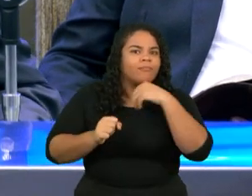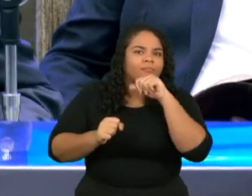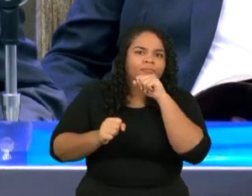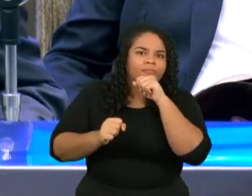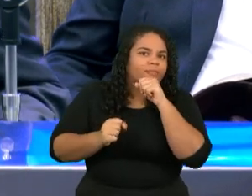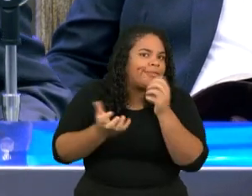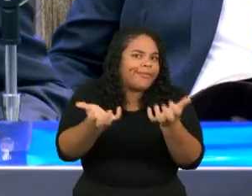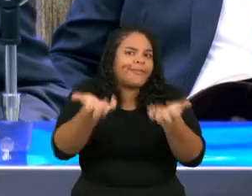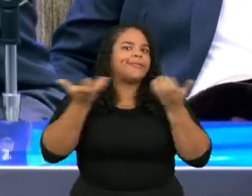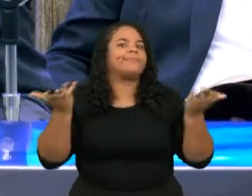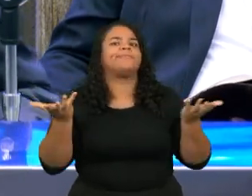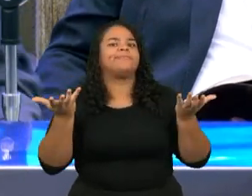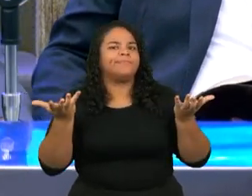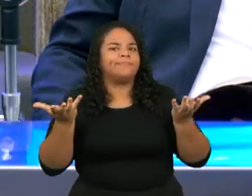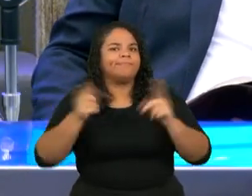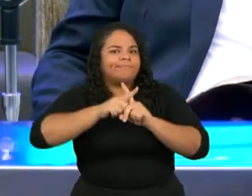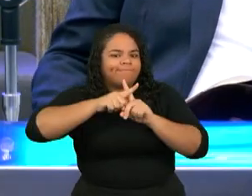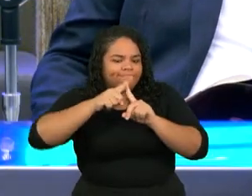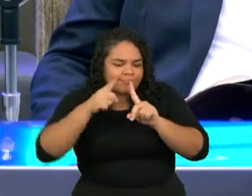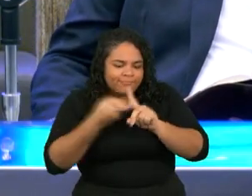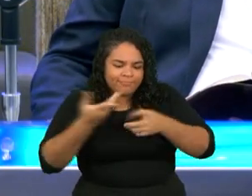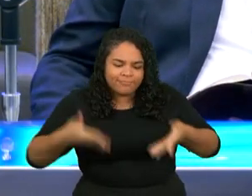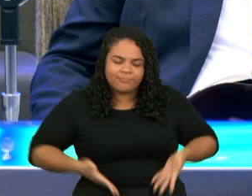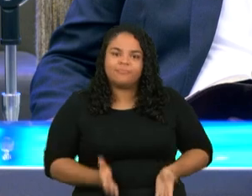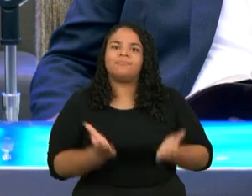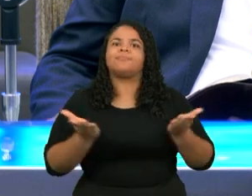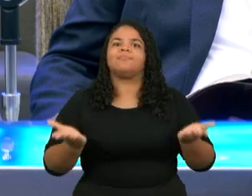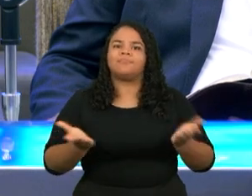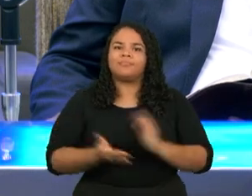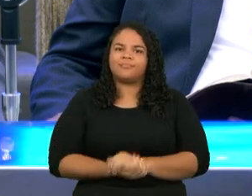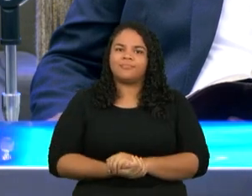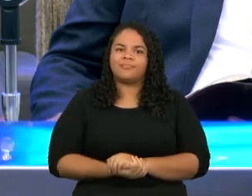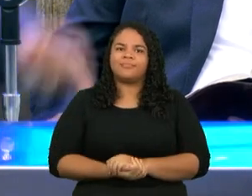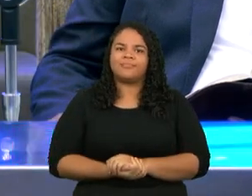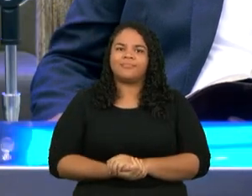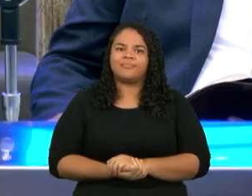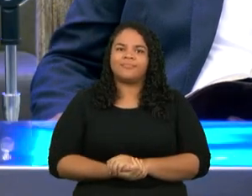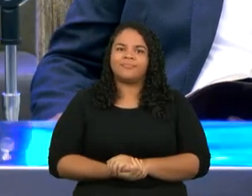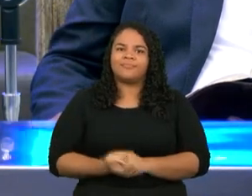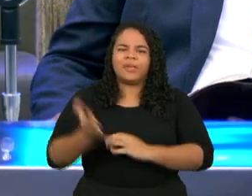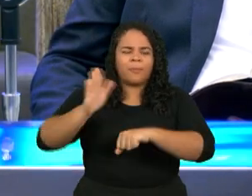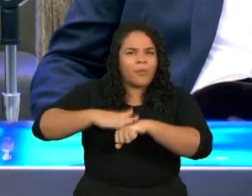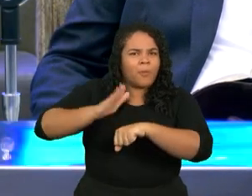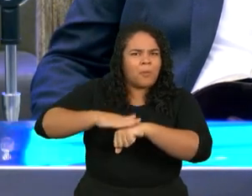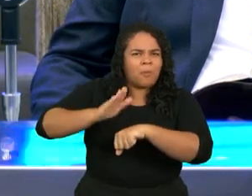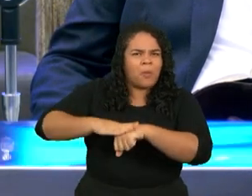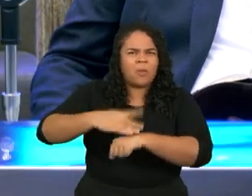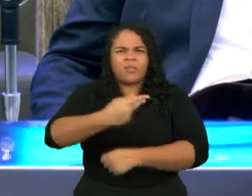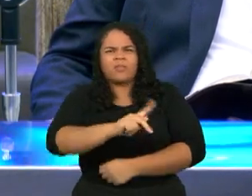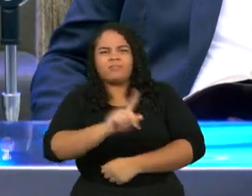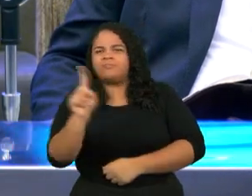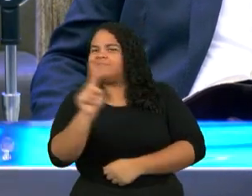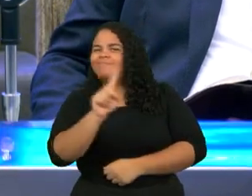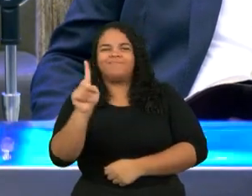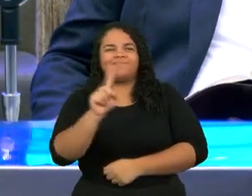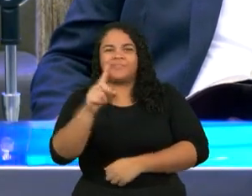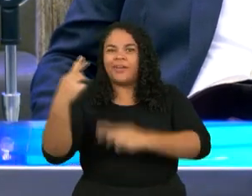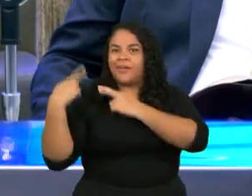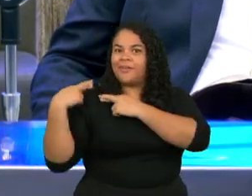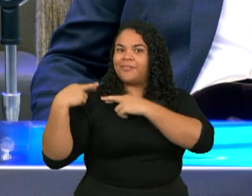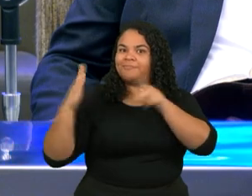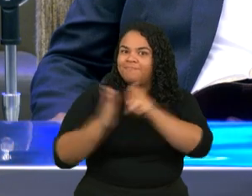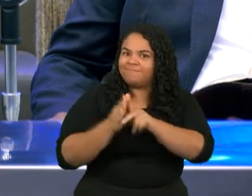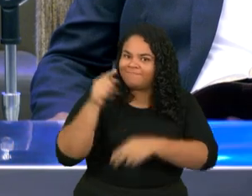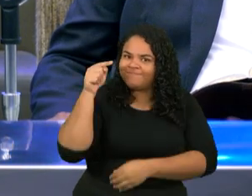quis e gerou eles então se ele gerou você não gerou para viver como